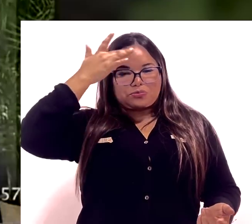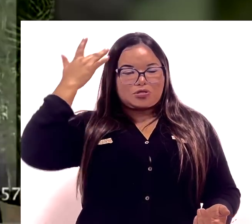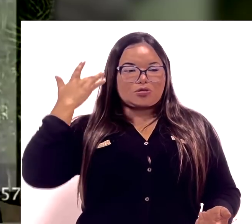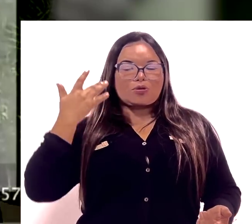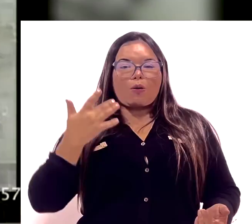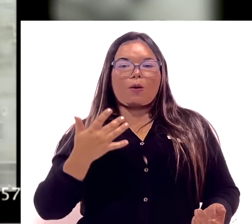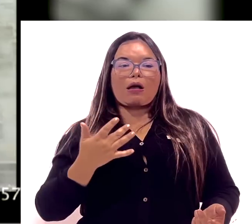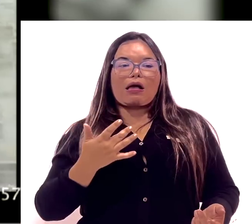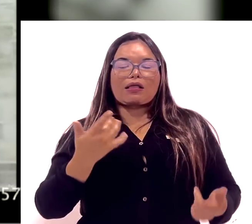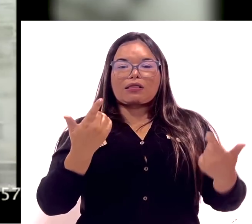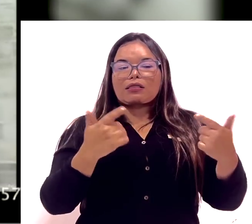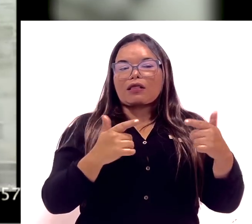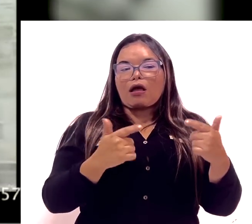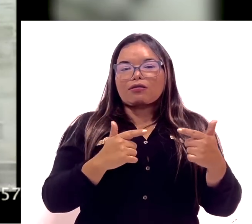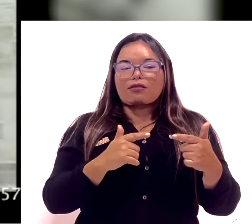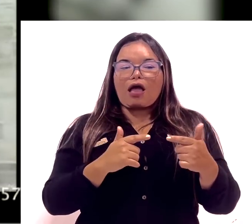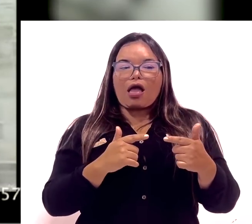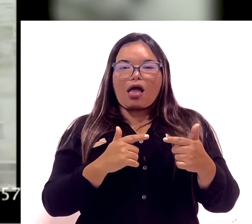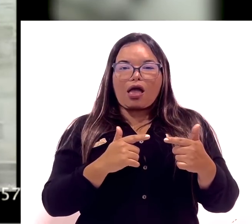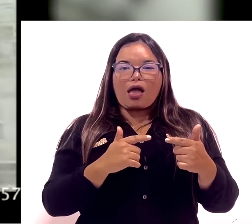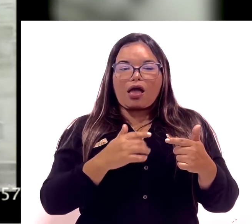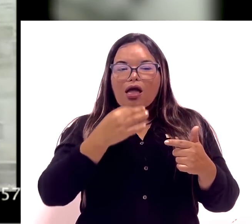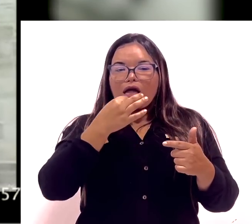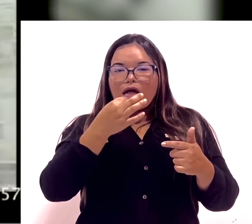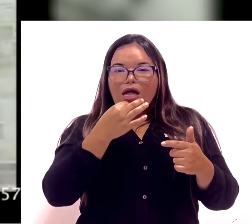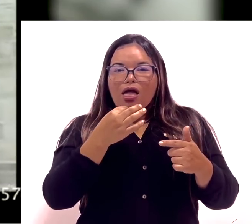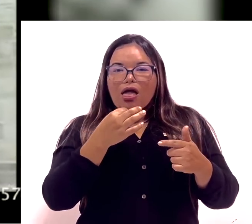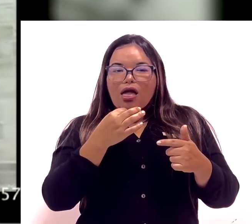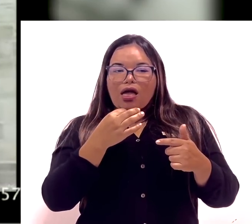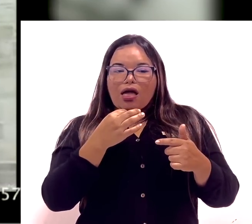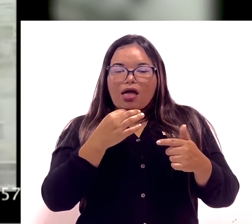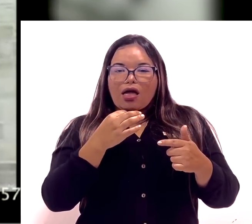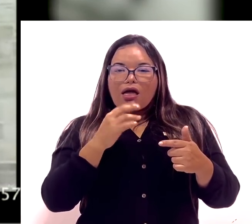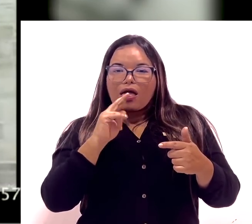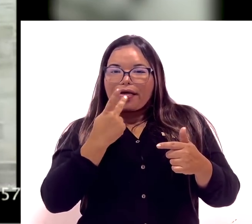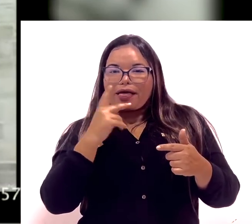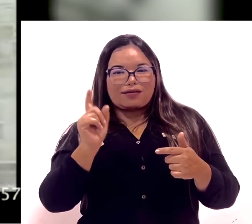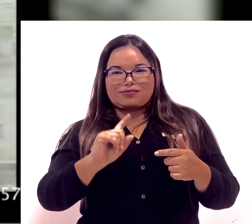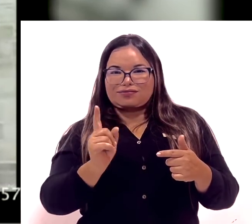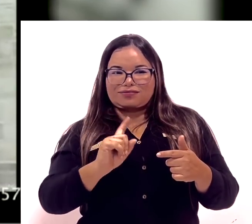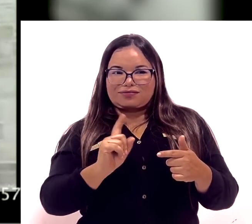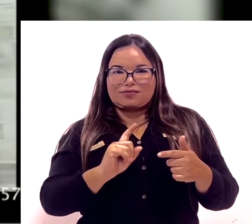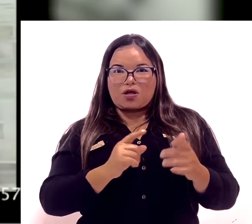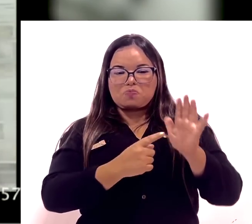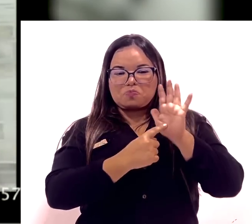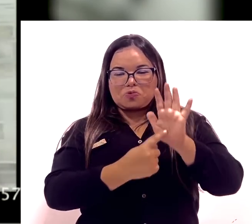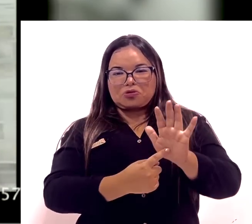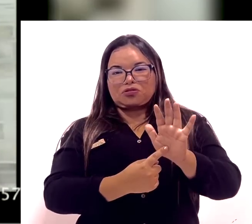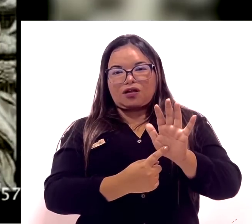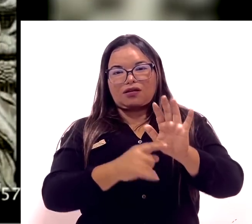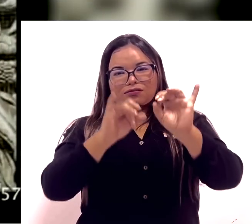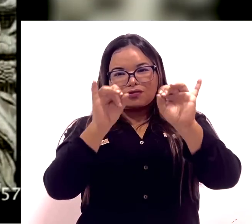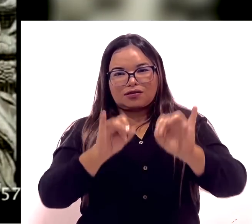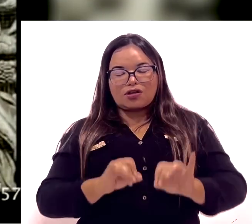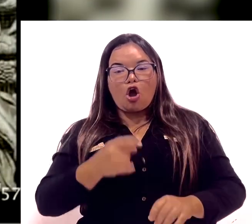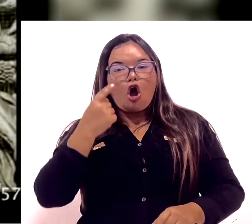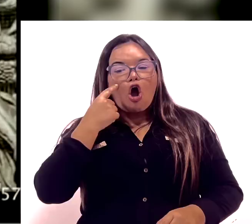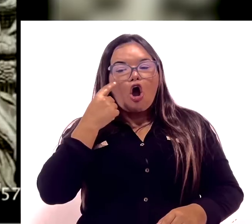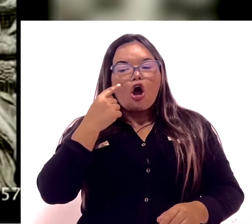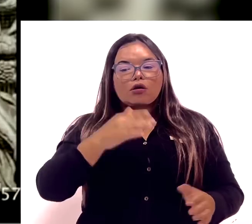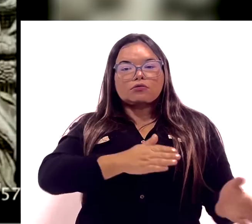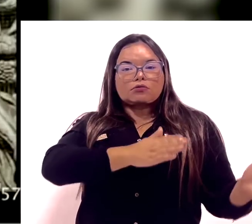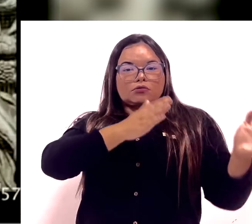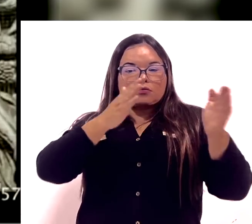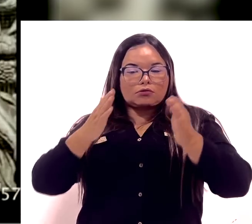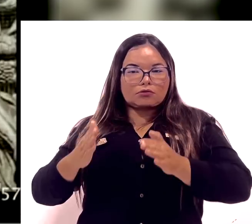em pedra. Se você for ao outro lado, verá a outra porta e é assim que ela nos aparece. Vamos ver um pouco mais de perto. Há uma